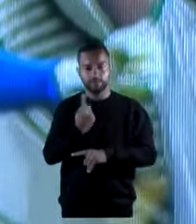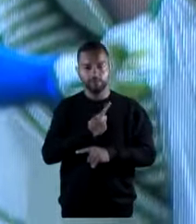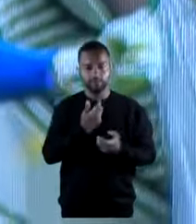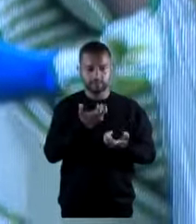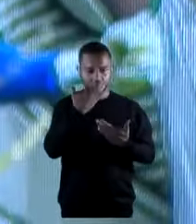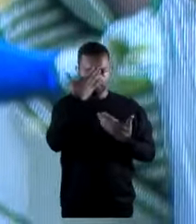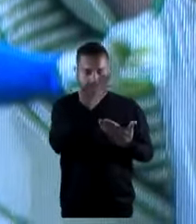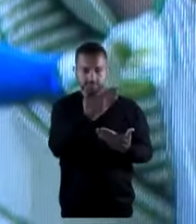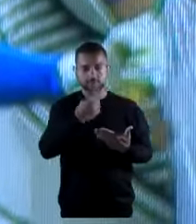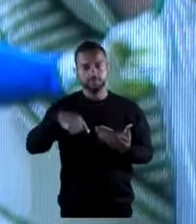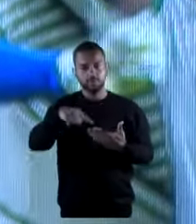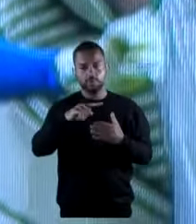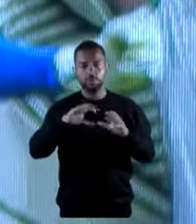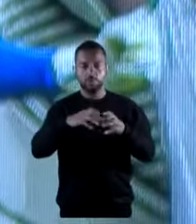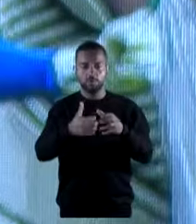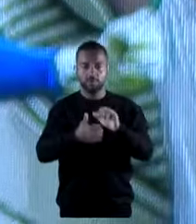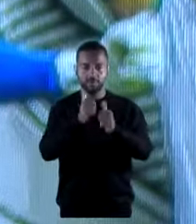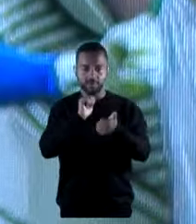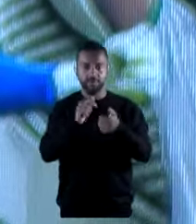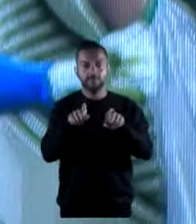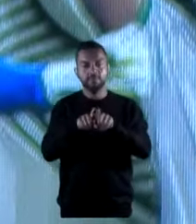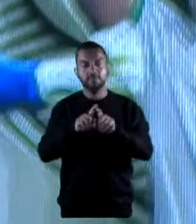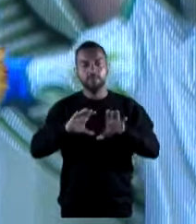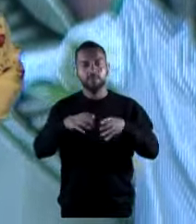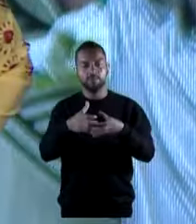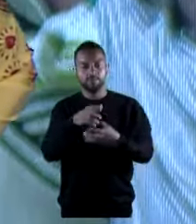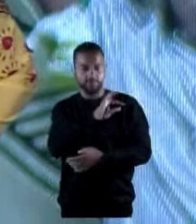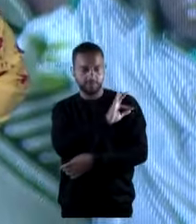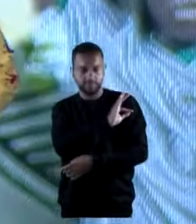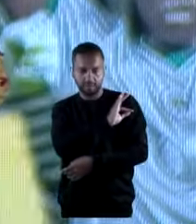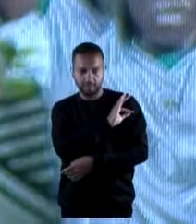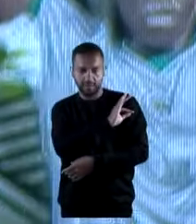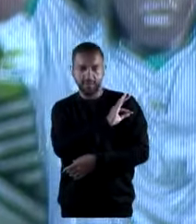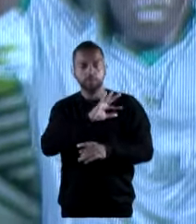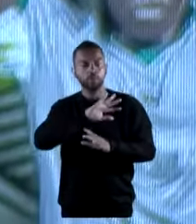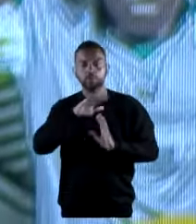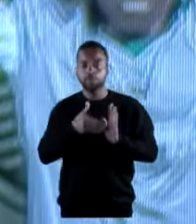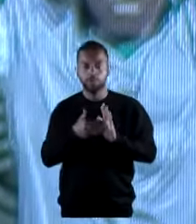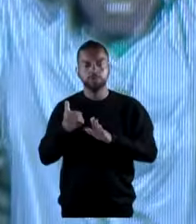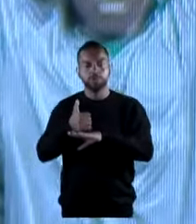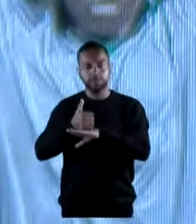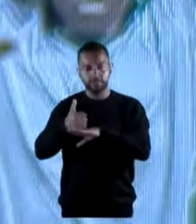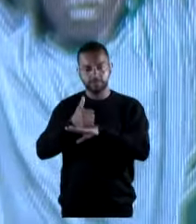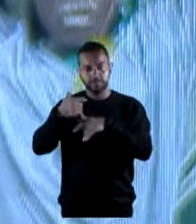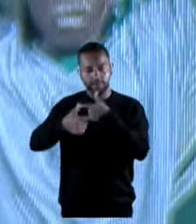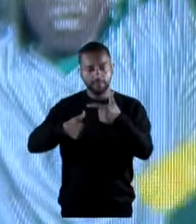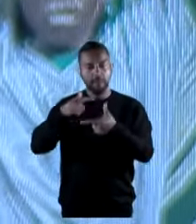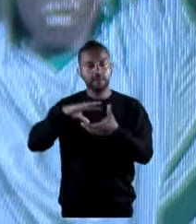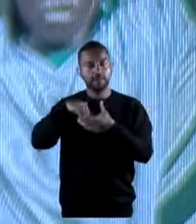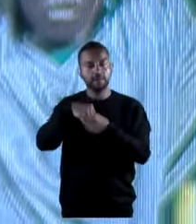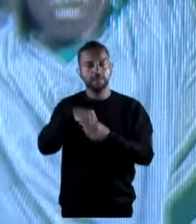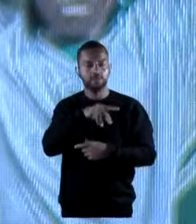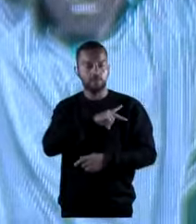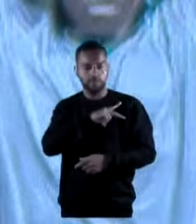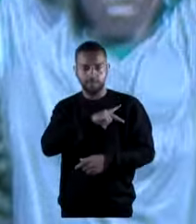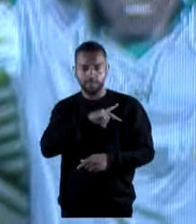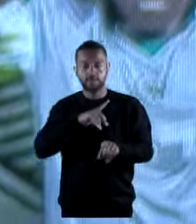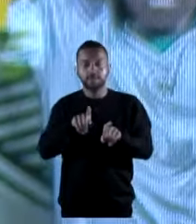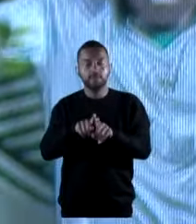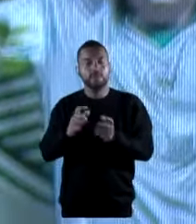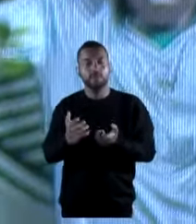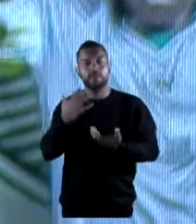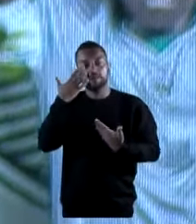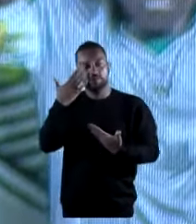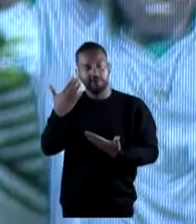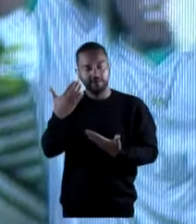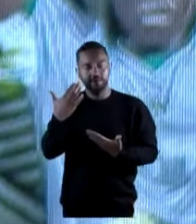nossos atletas, à nossa comissão técnica, a todos os profissionais que trabalham no Palmeiras. Gostaria de